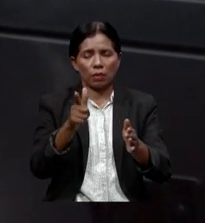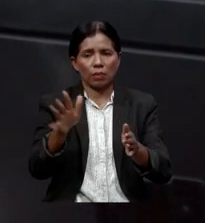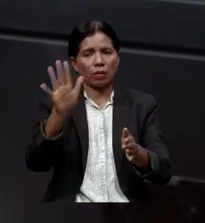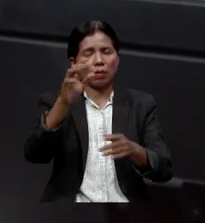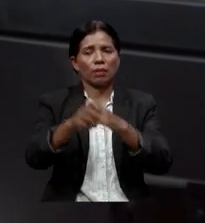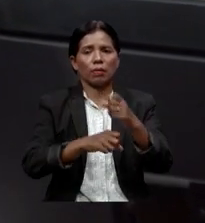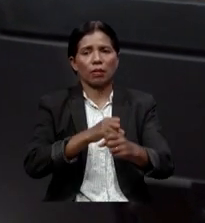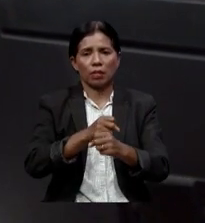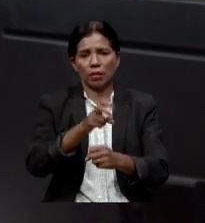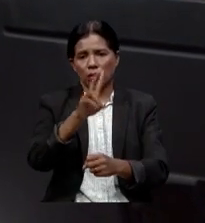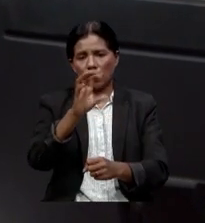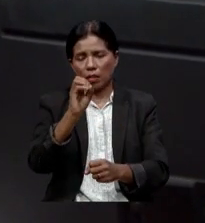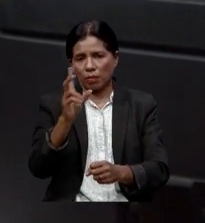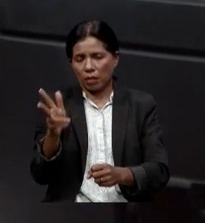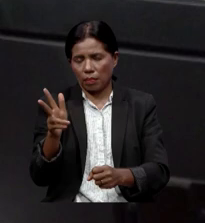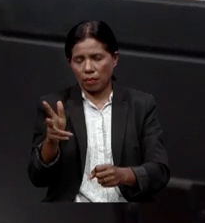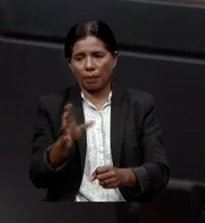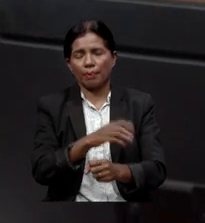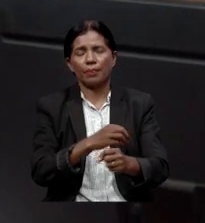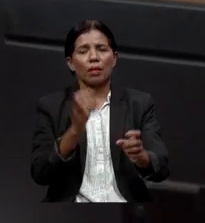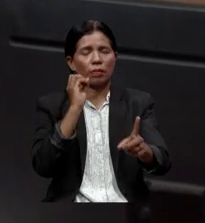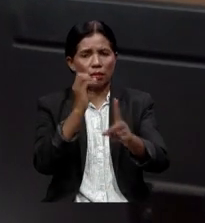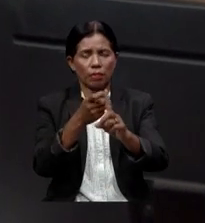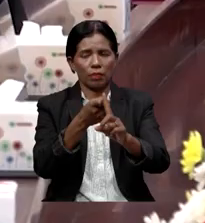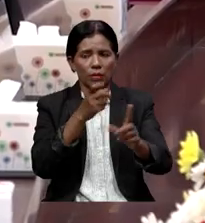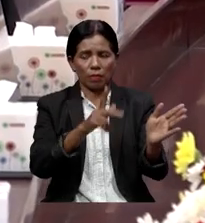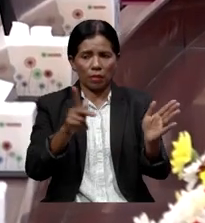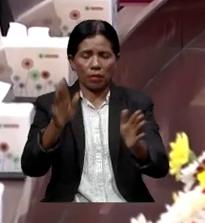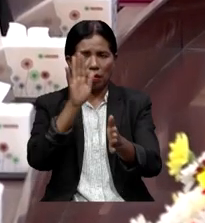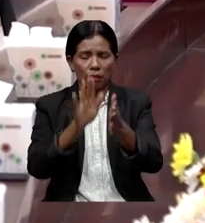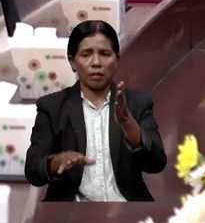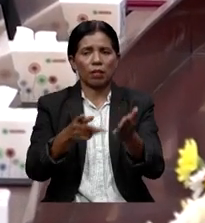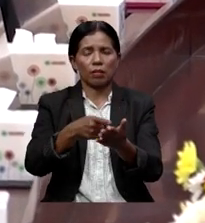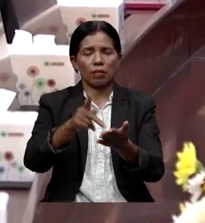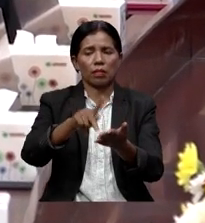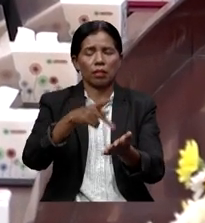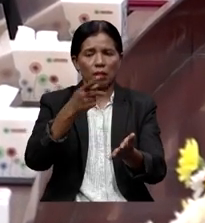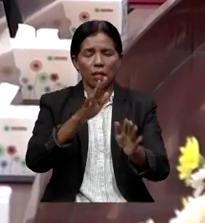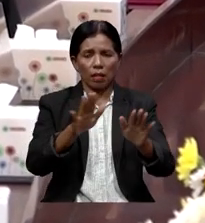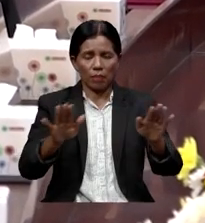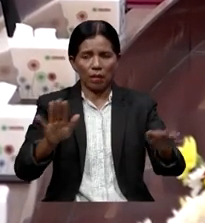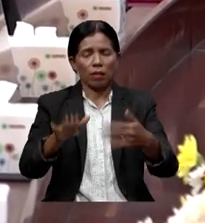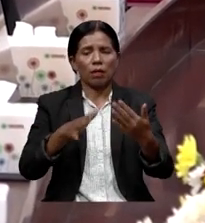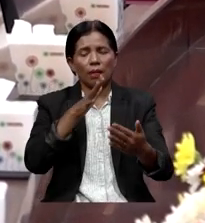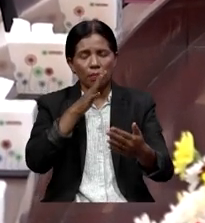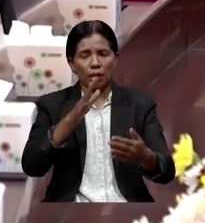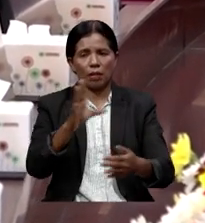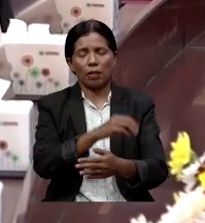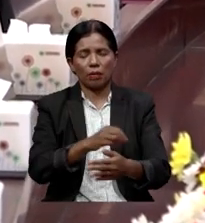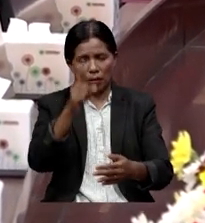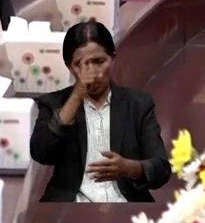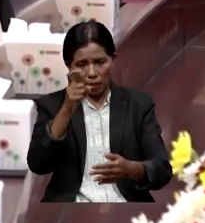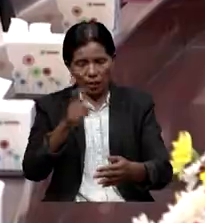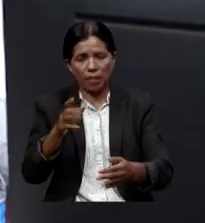totinan rihun rua tolonolo. Objetivo o se plano nemos a tua menos taça anemia balabaric no inan ho idade reprodutiva